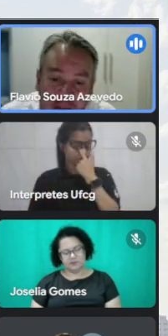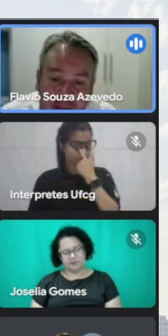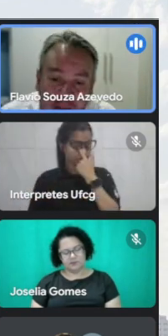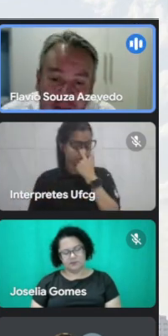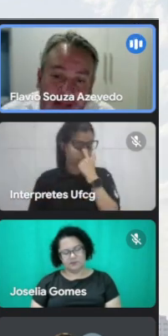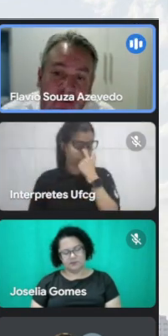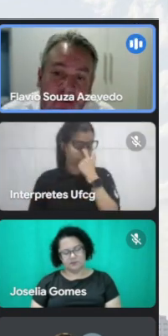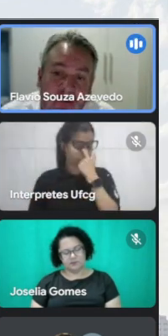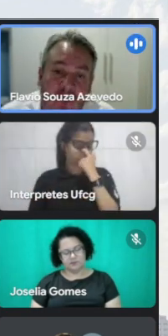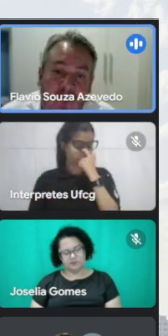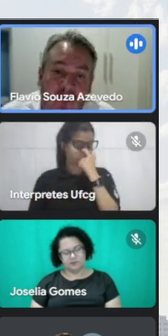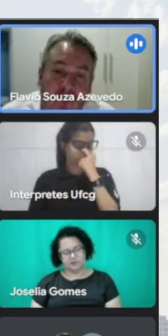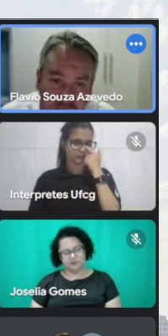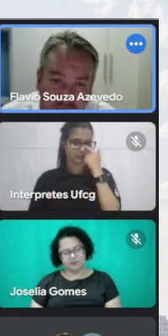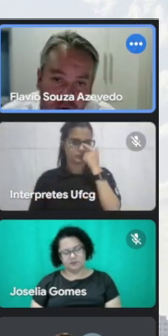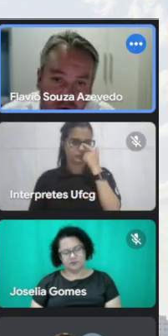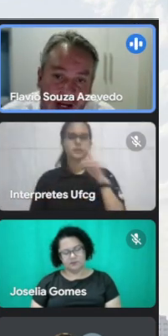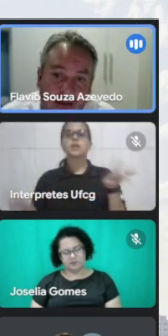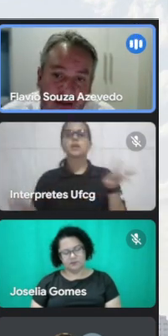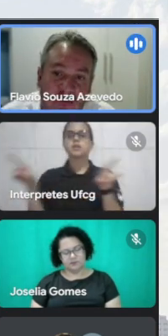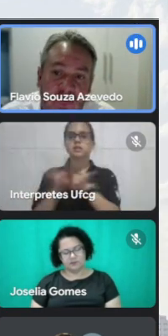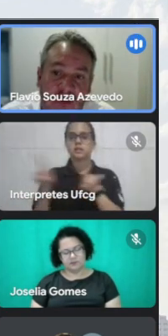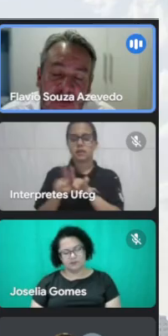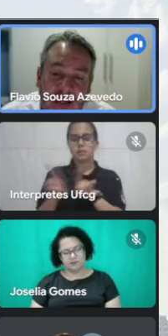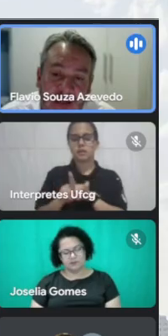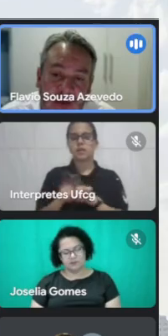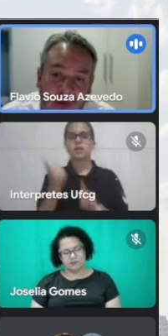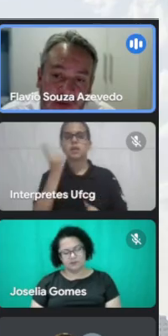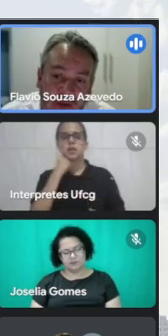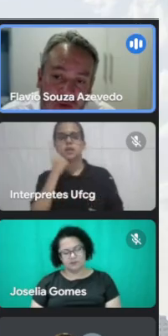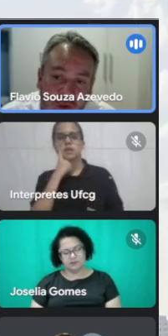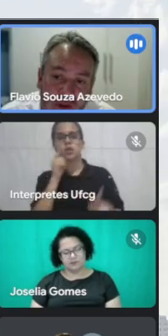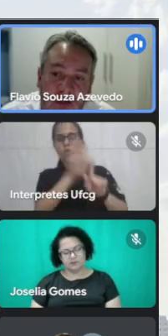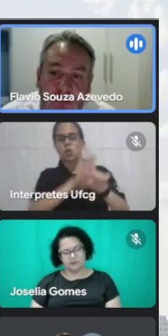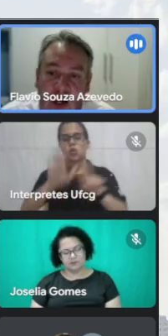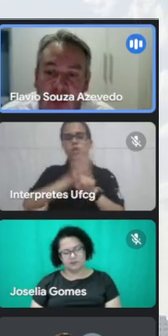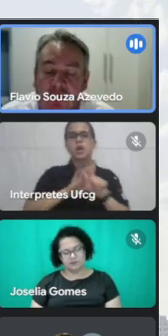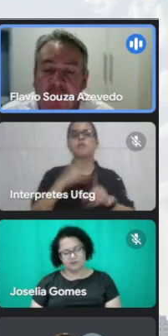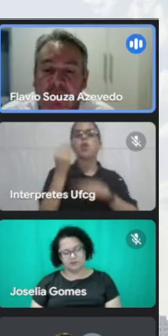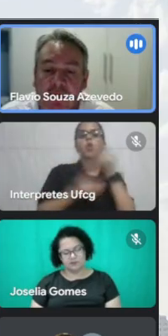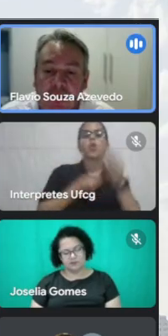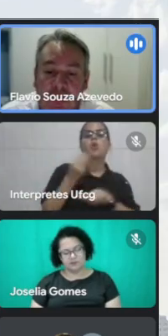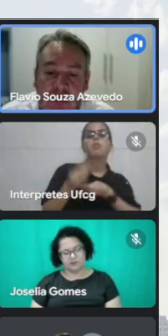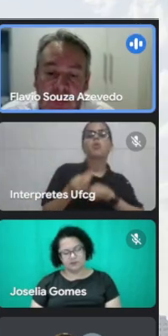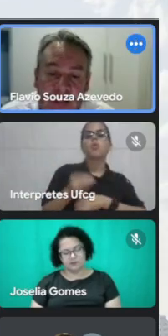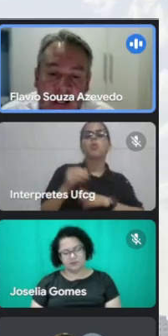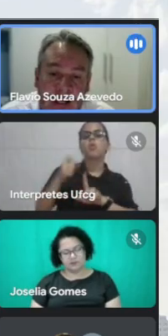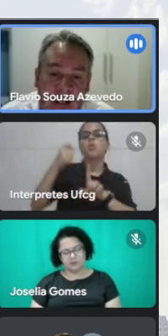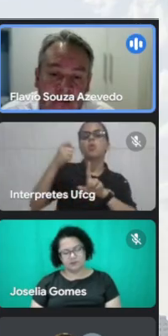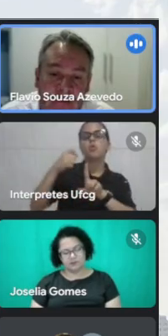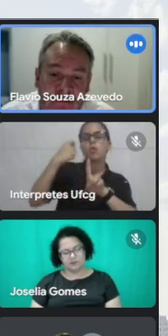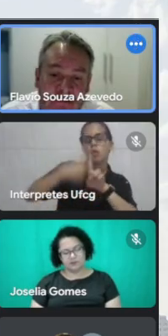Eu também tive acesso, né, os comparativos do mês de setembro de 2022 e maio, né,